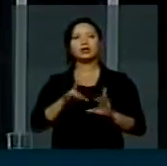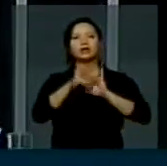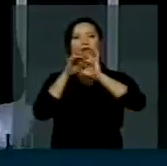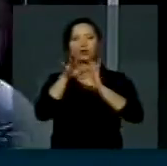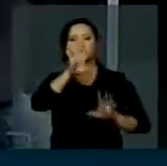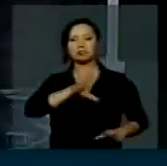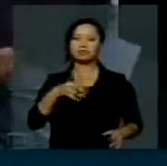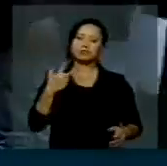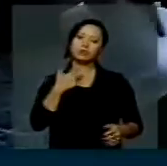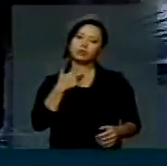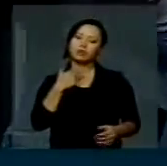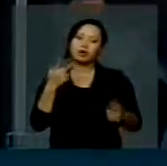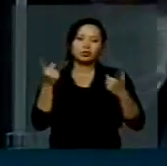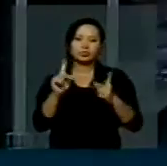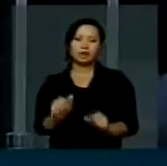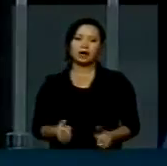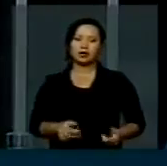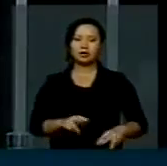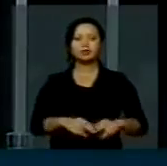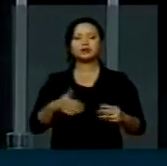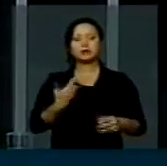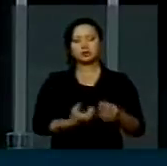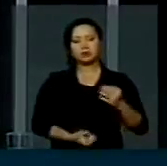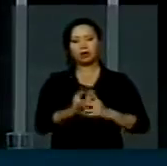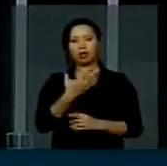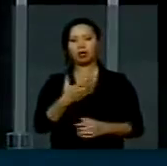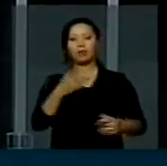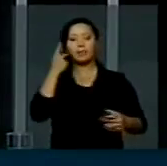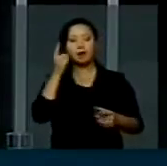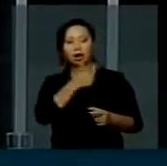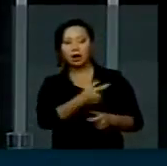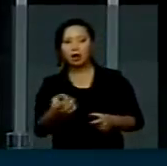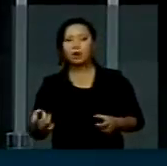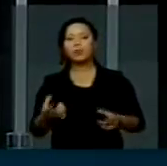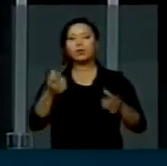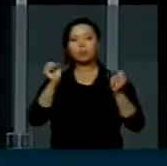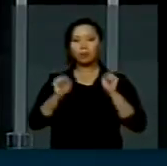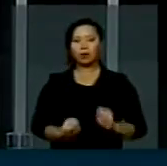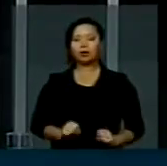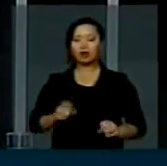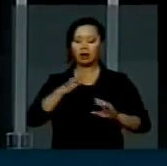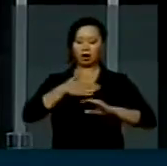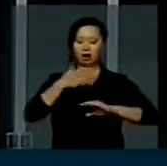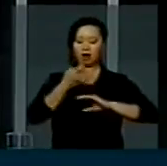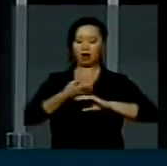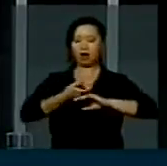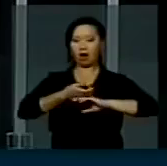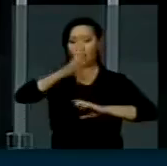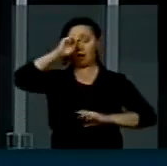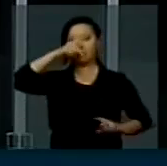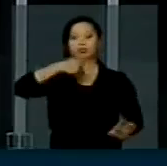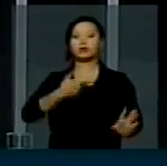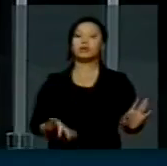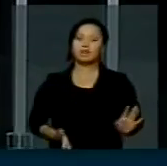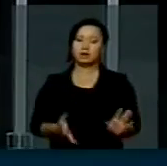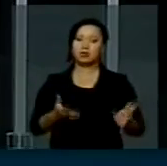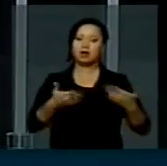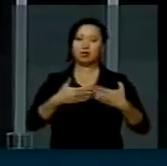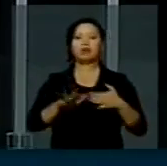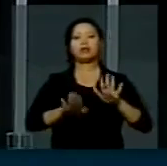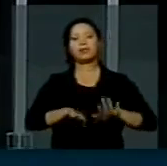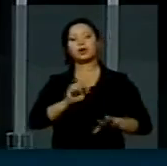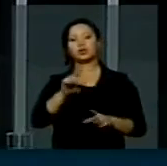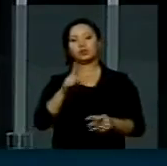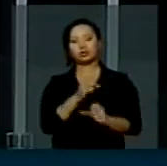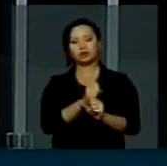essas superintendências a possibilidade de ter a sua autonomia feita a partir do seu próprio orçamento. E também aos